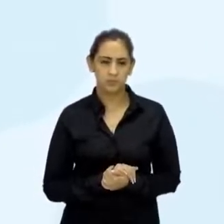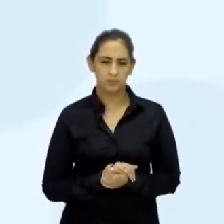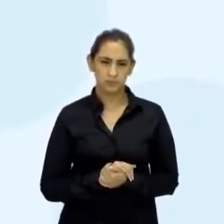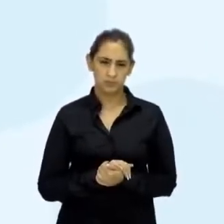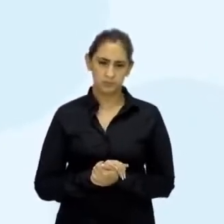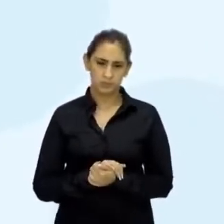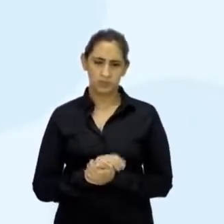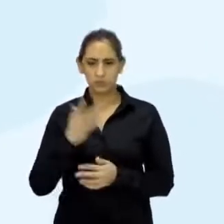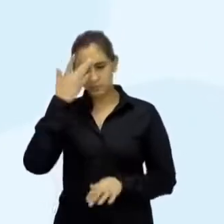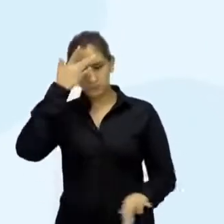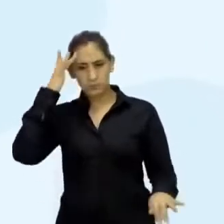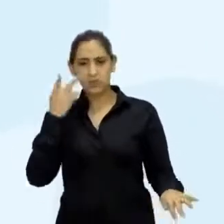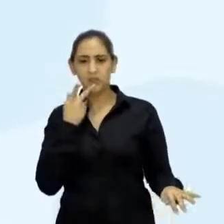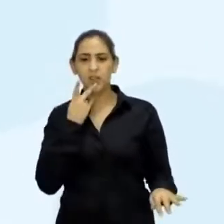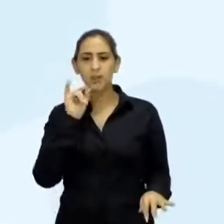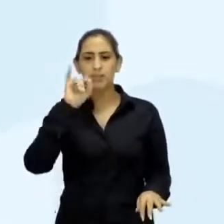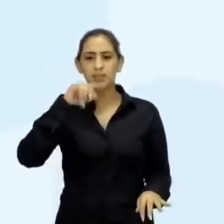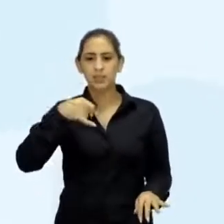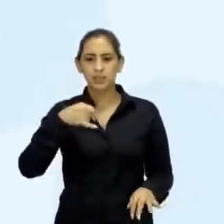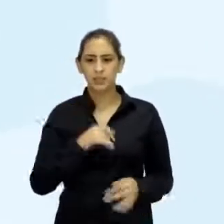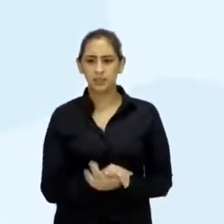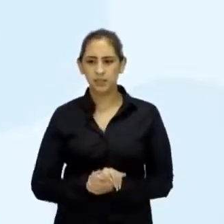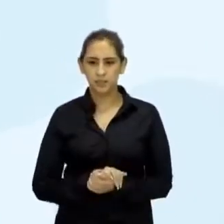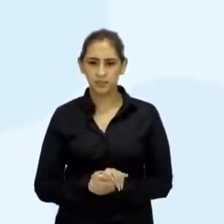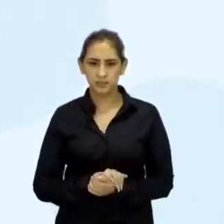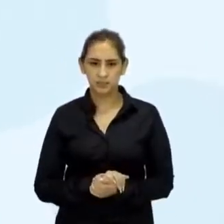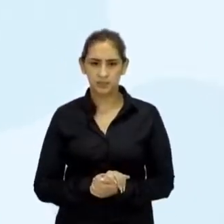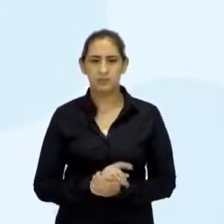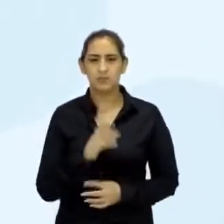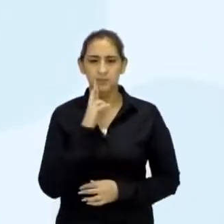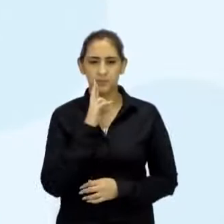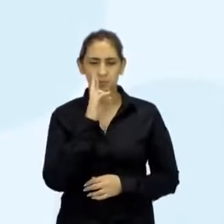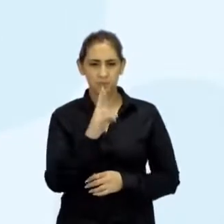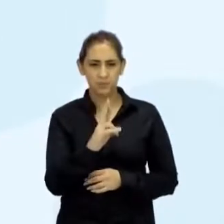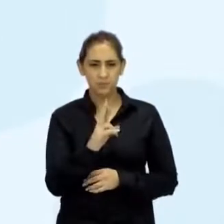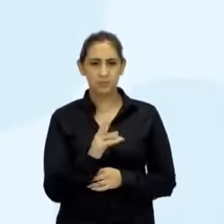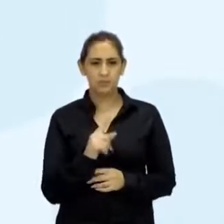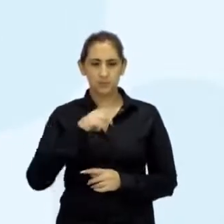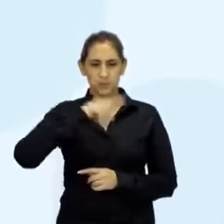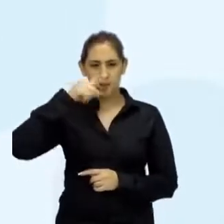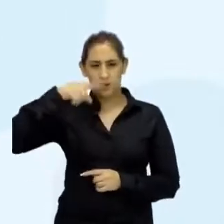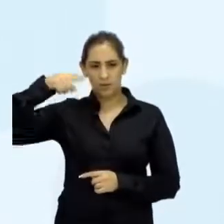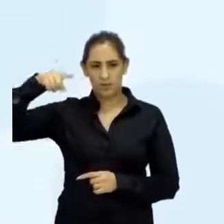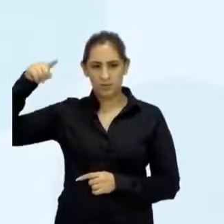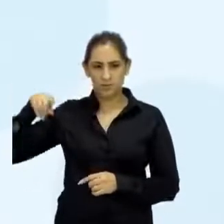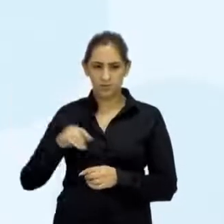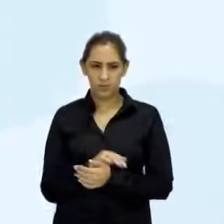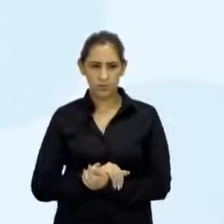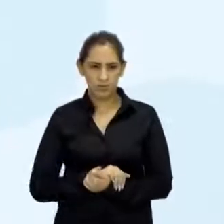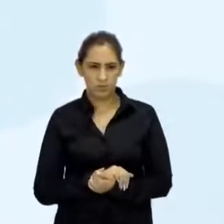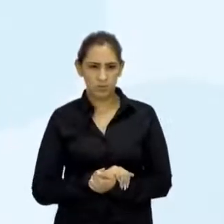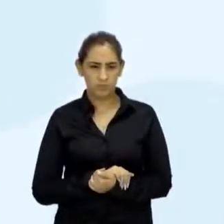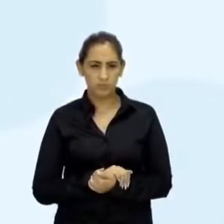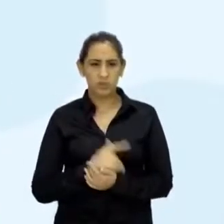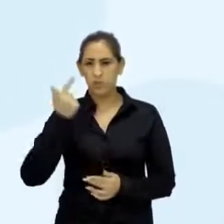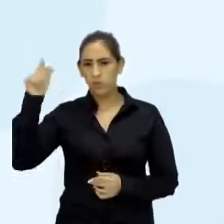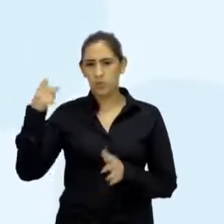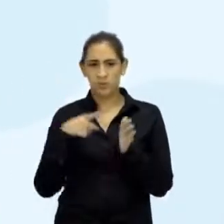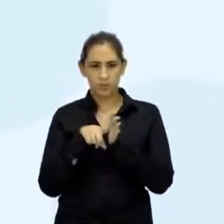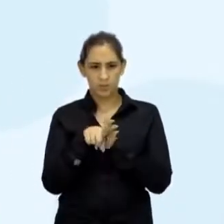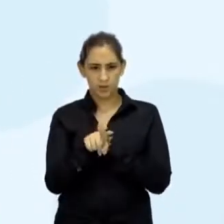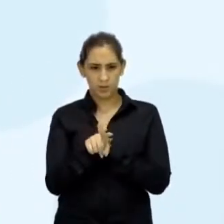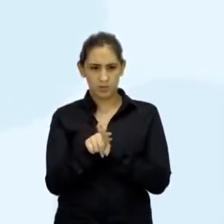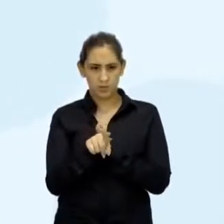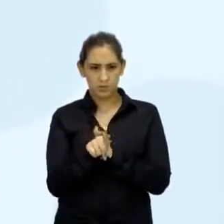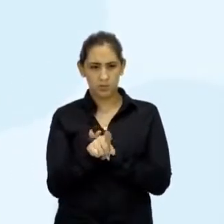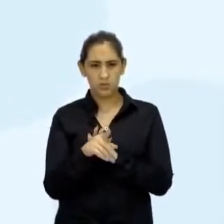acho que sim. Sim. Certíssima resposta. É um infográfico. Então, coloque infográfico. Outra pergunta.